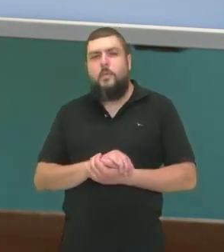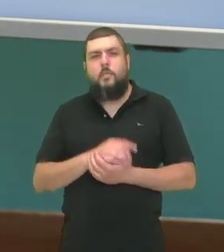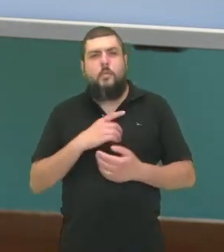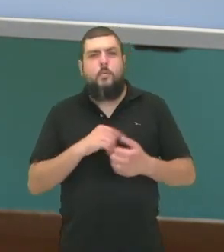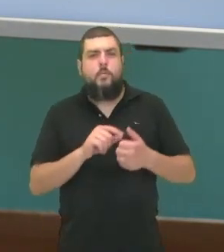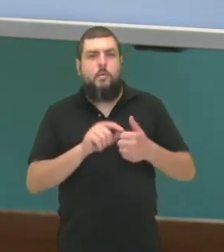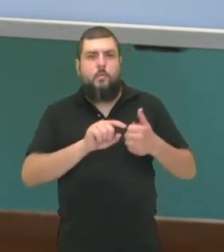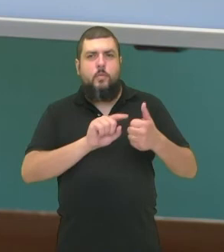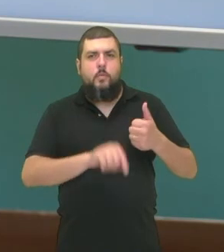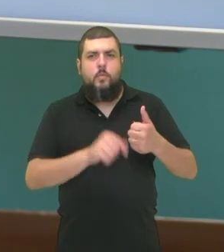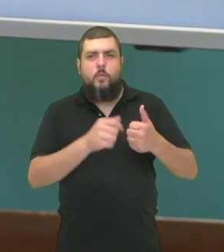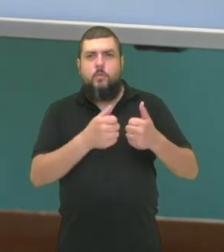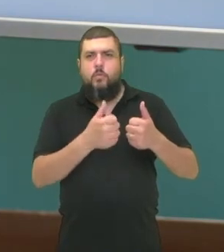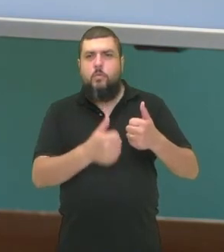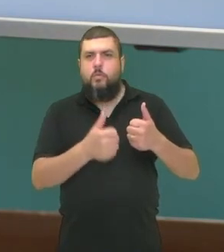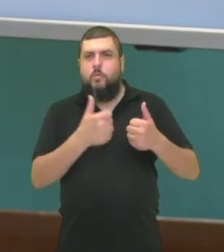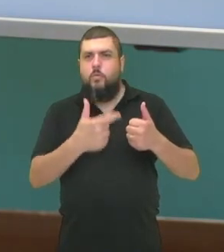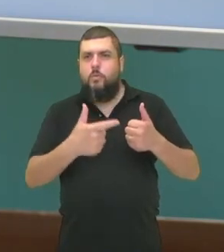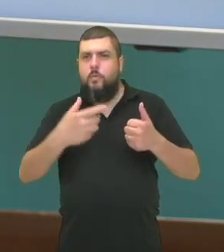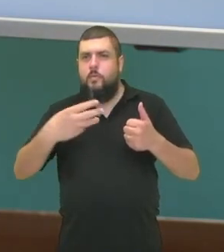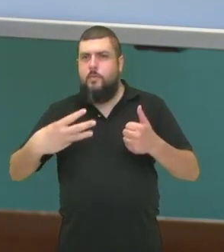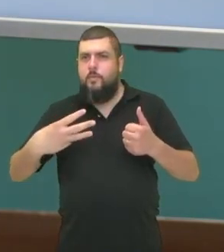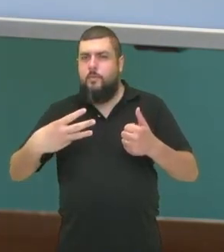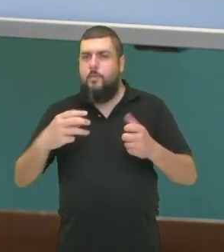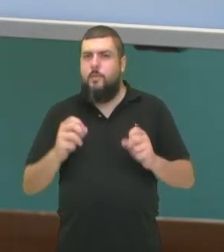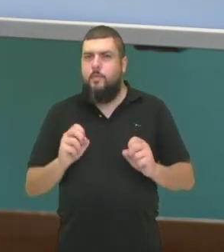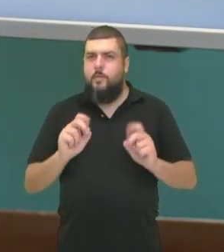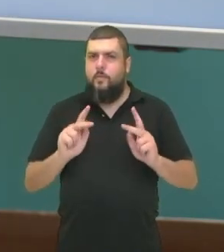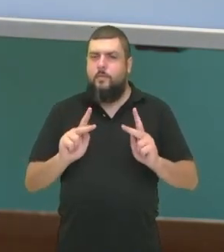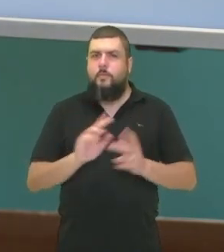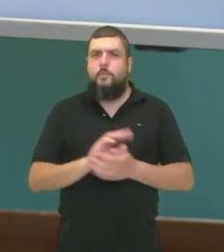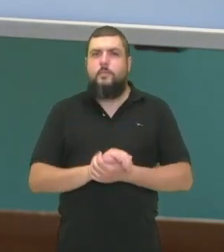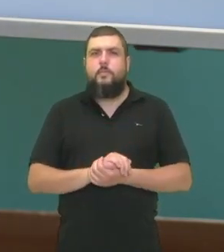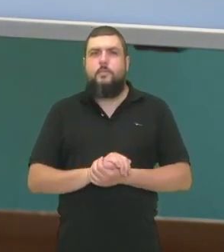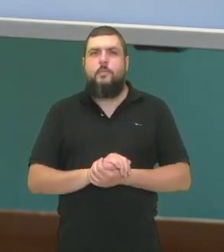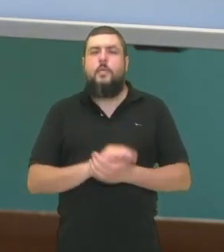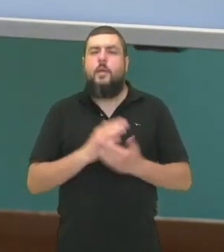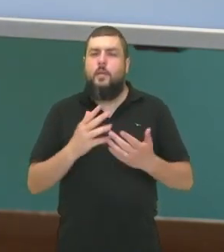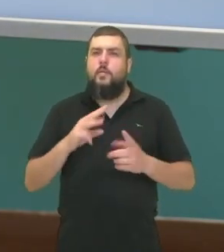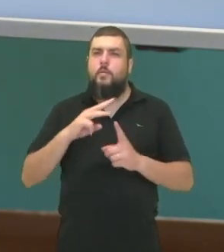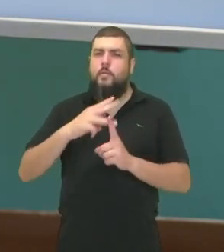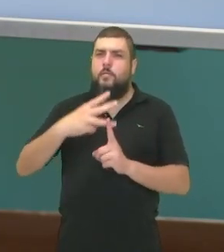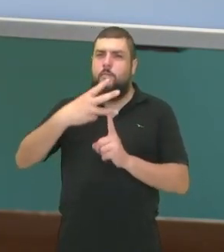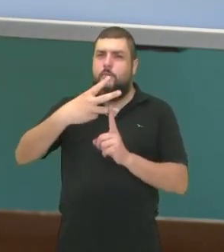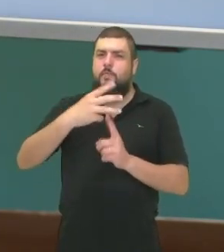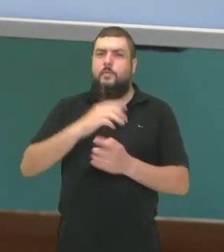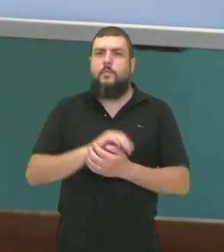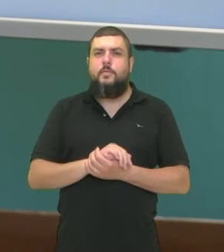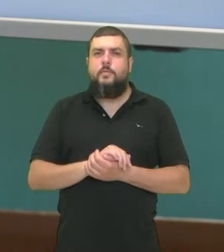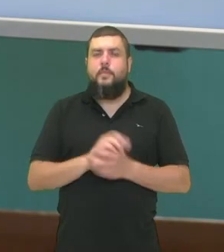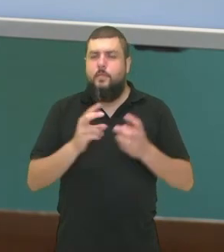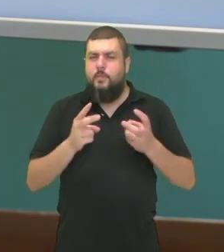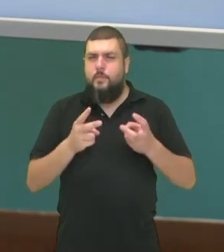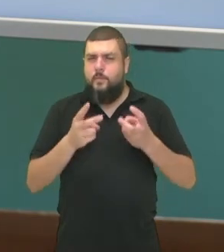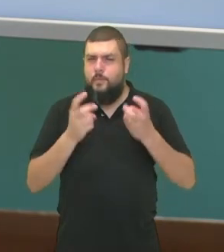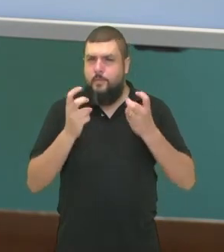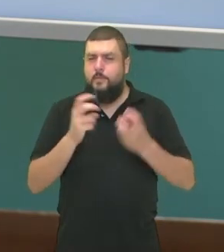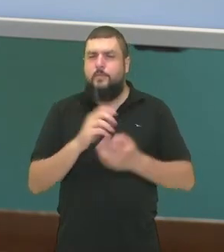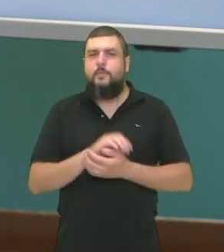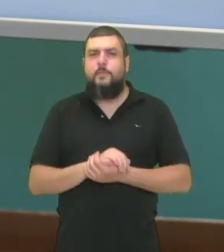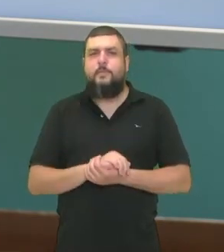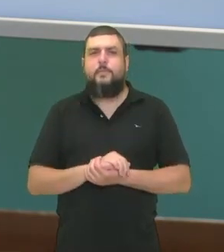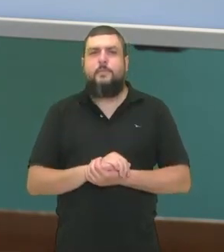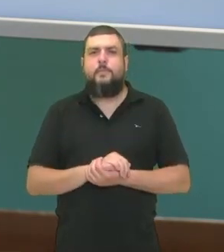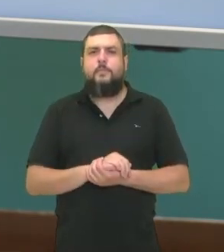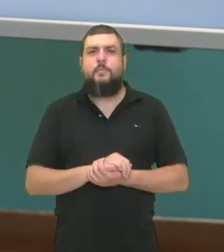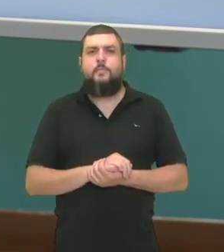final terão que ter 3 casinhas, tá joia? Ah, então tá bom. Então é o triplo da quantidade, tá bom? Observou essa relação? Ah, então tá